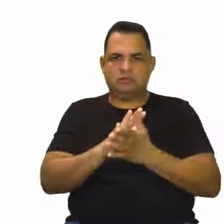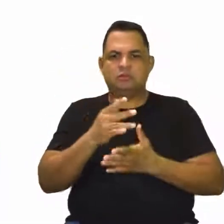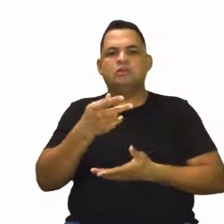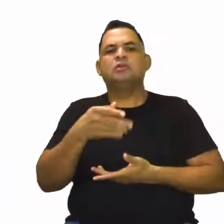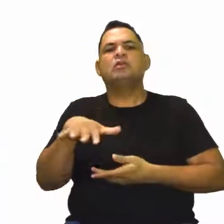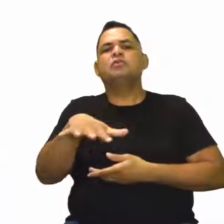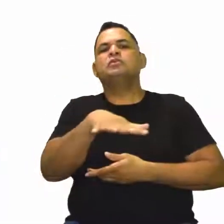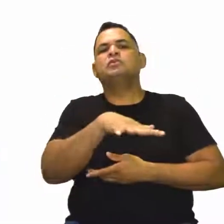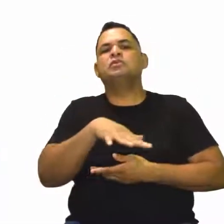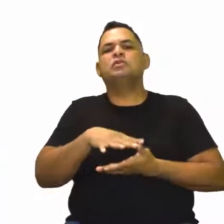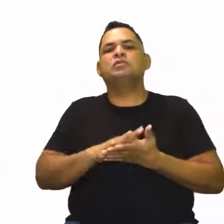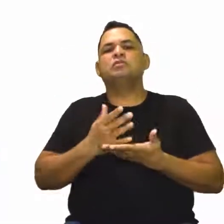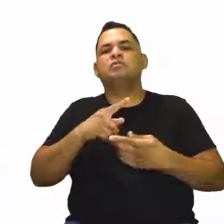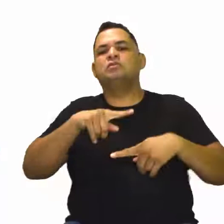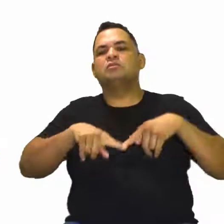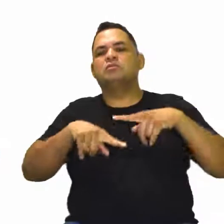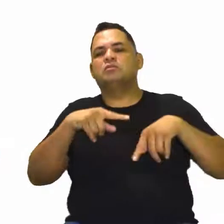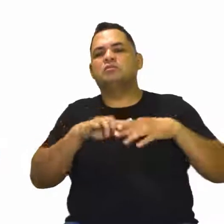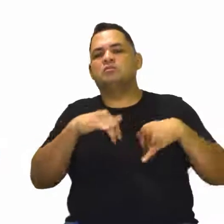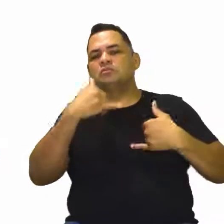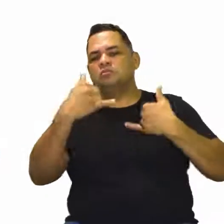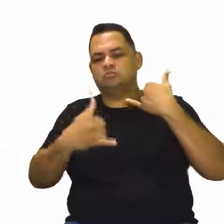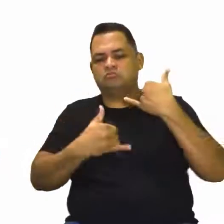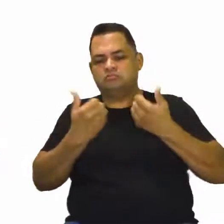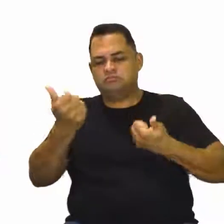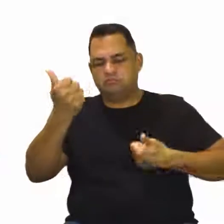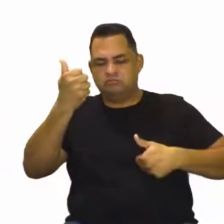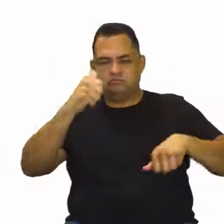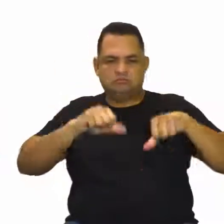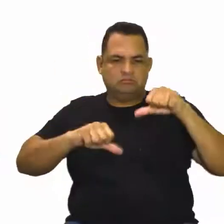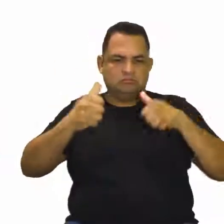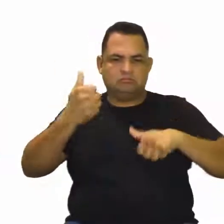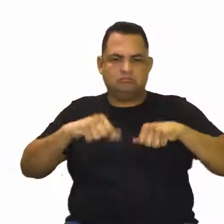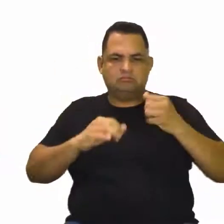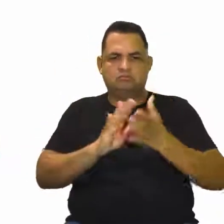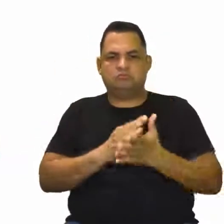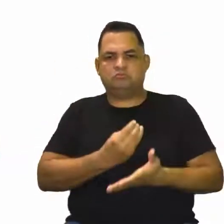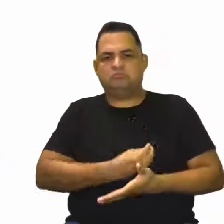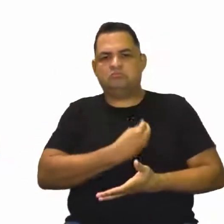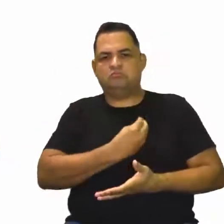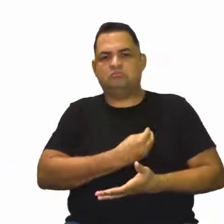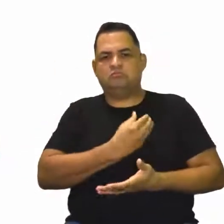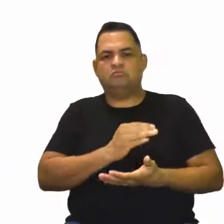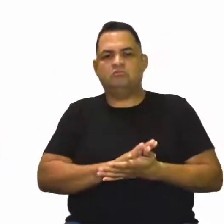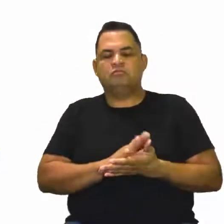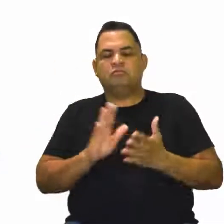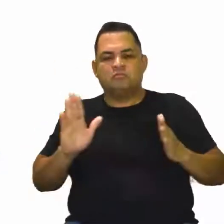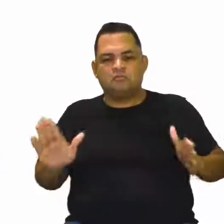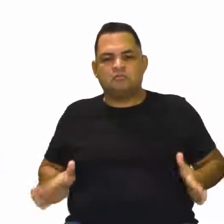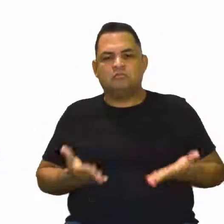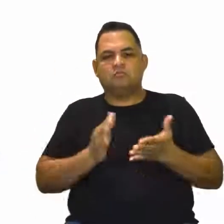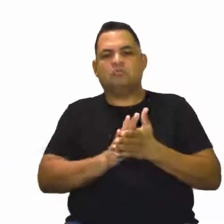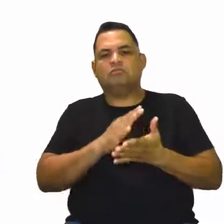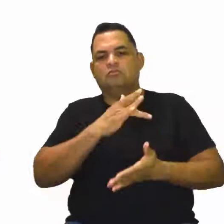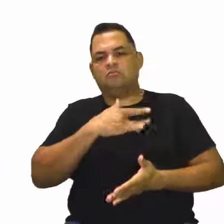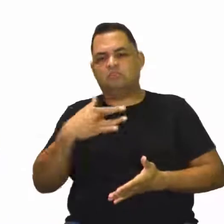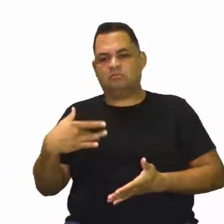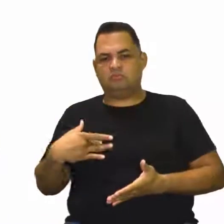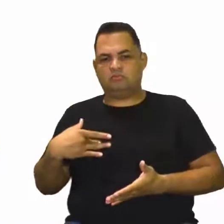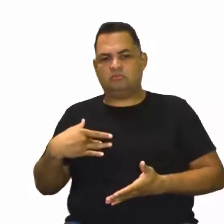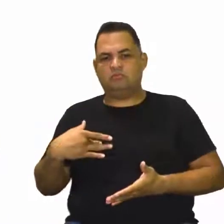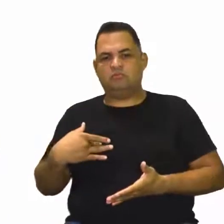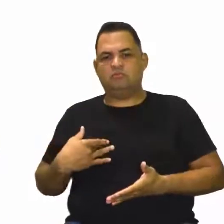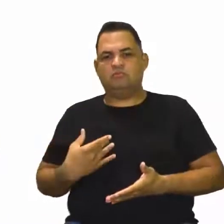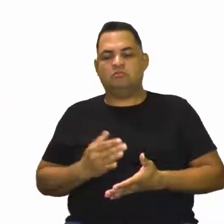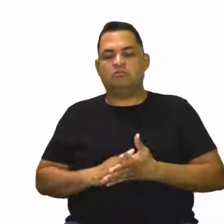suas dimensões como ferramenta de lazer, qualidade de vida e promotora da